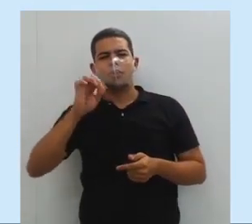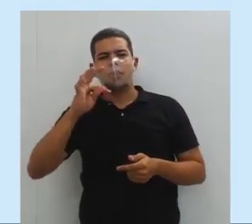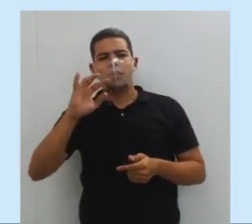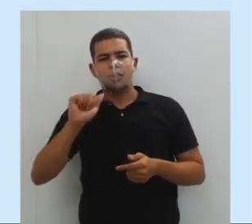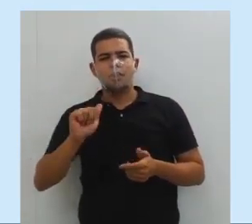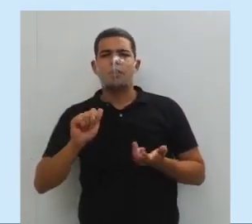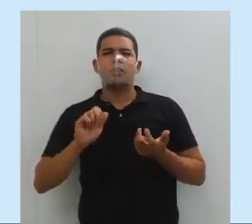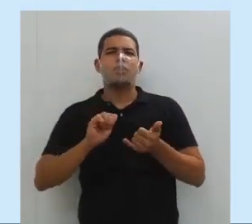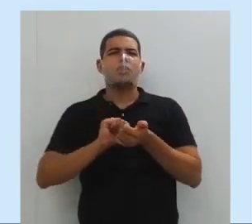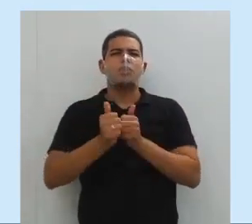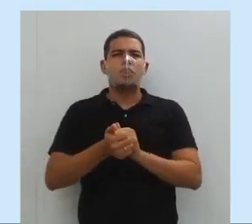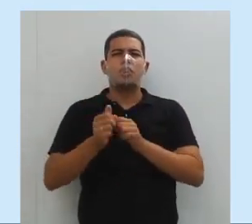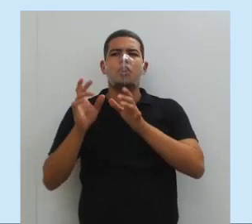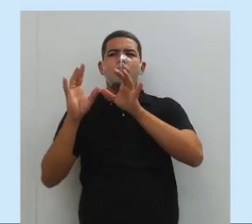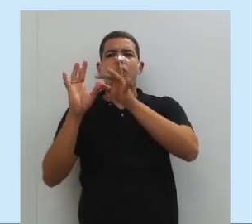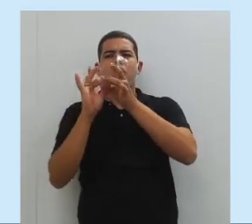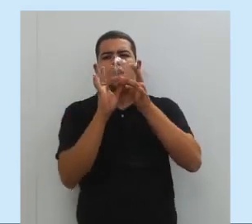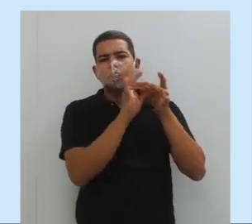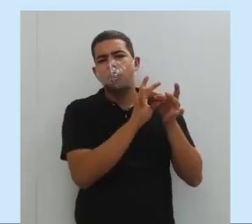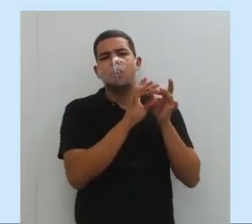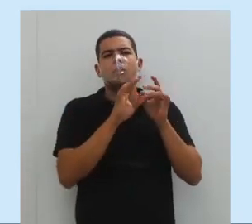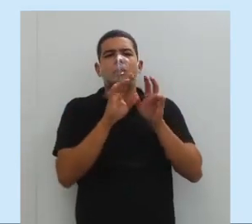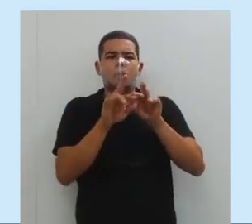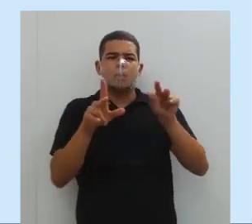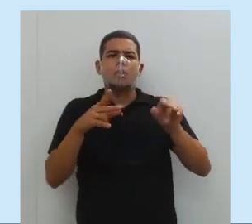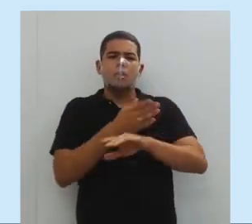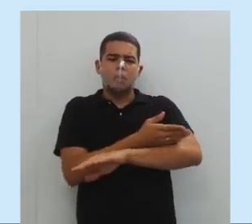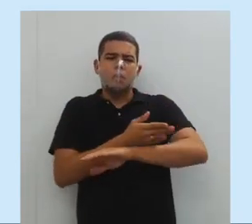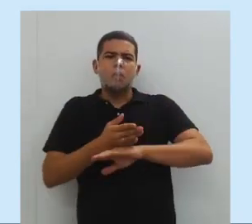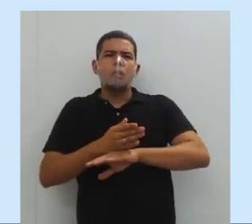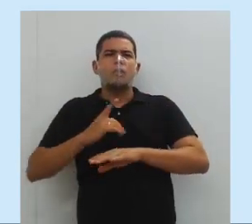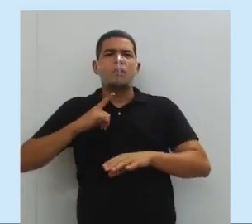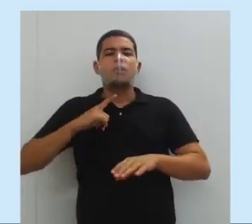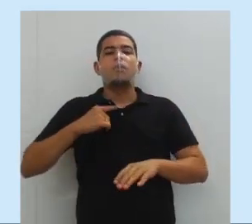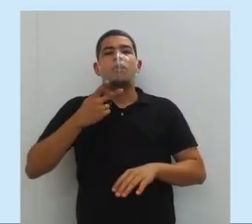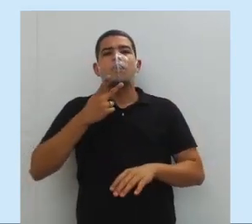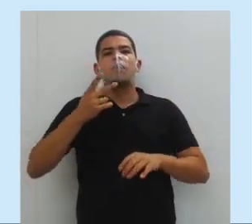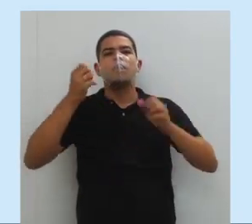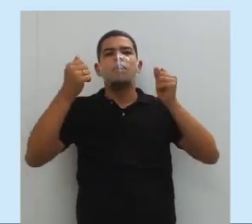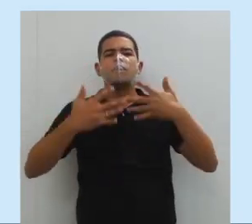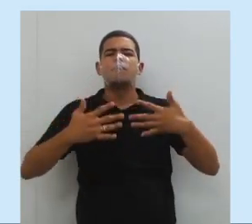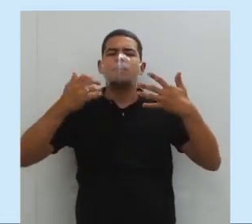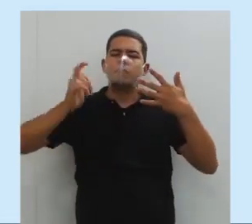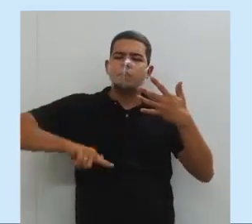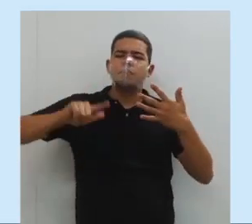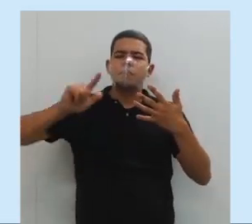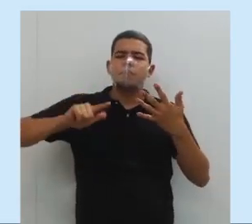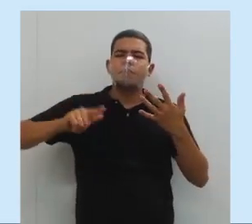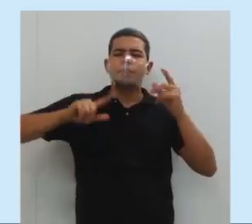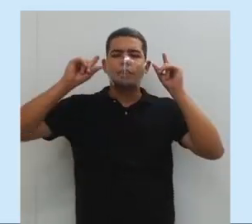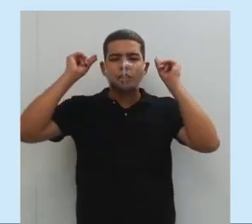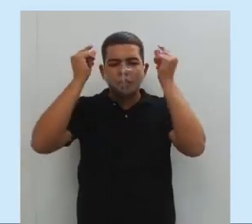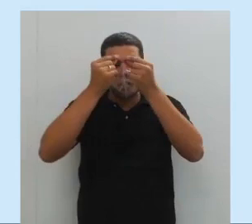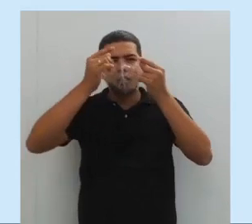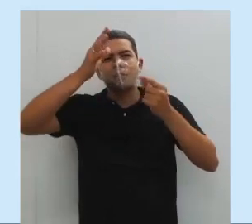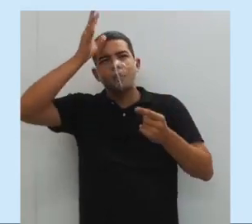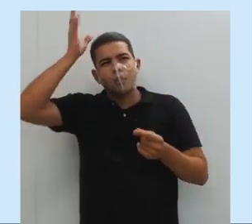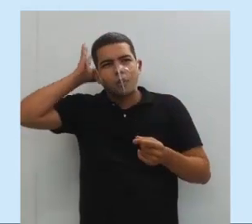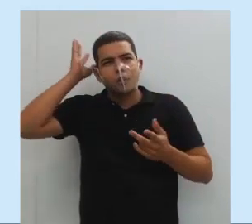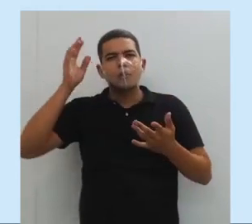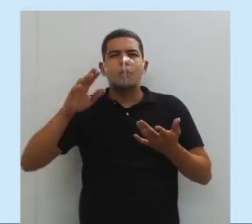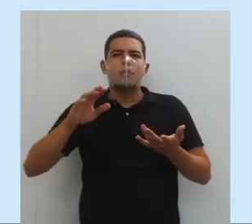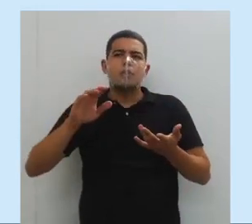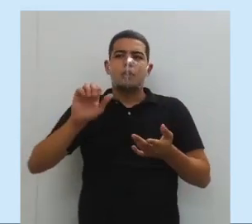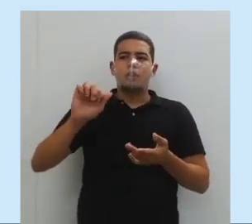dos jogos, jogos olímpicos. Então é muito comum aqui eu repetir para você sobre a Grécia, sobre a